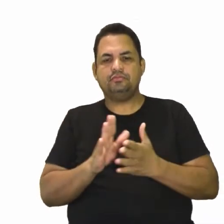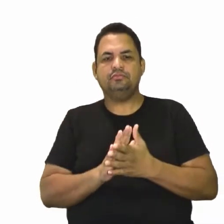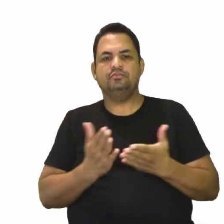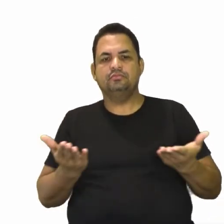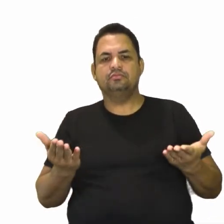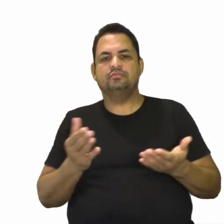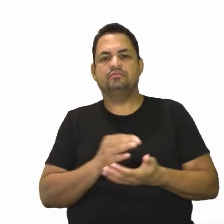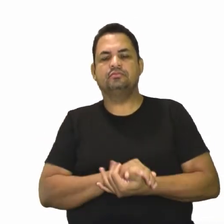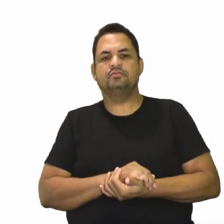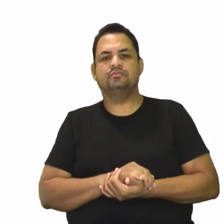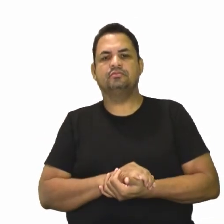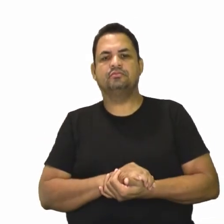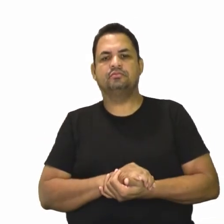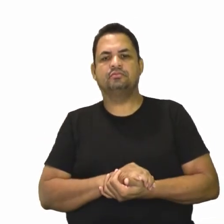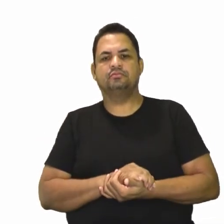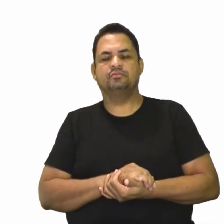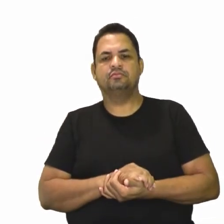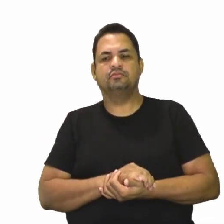na época.